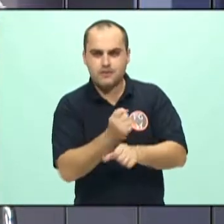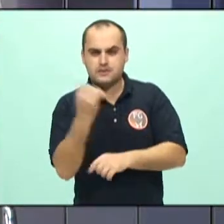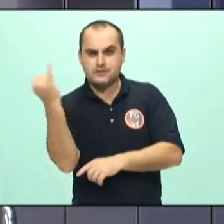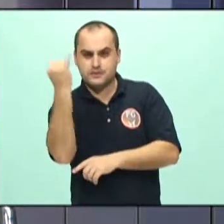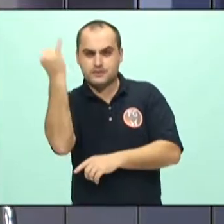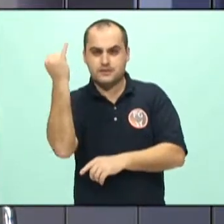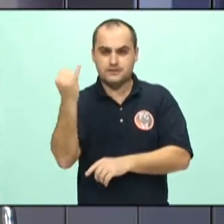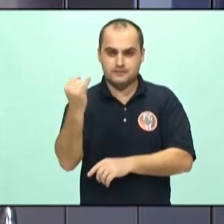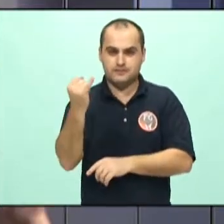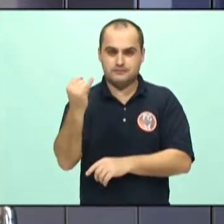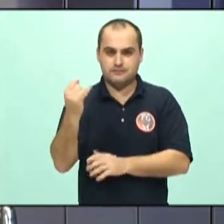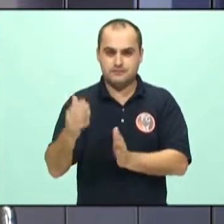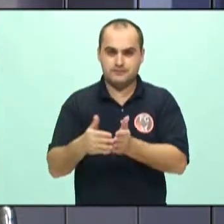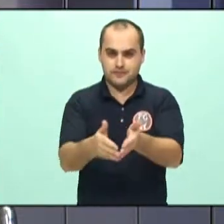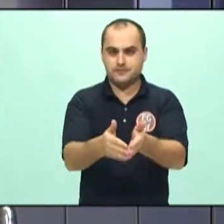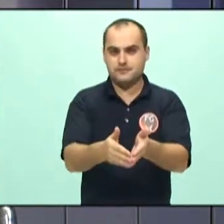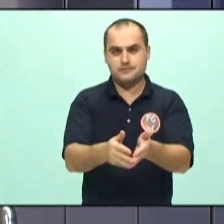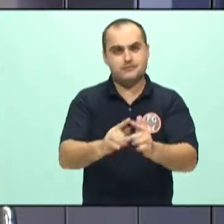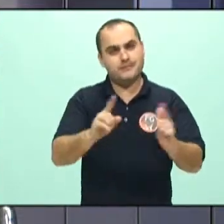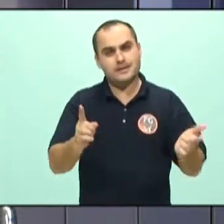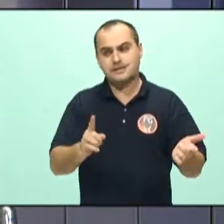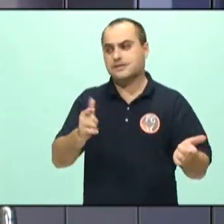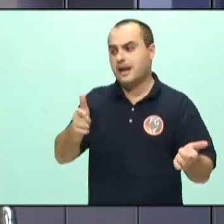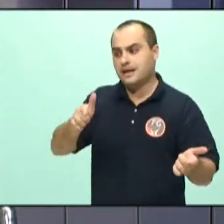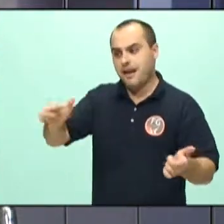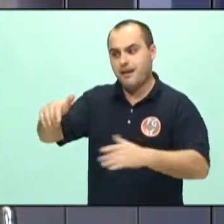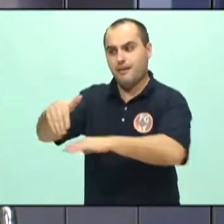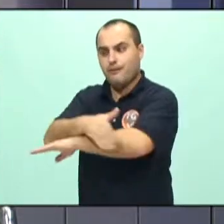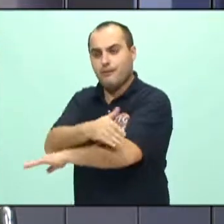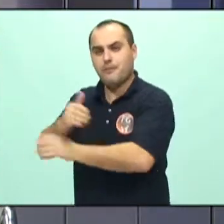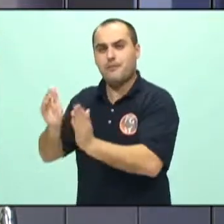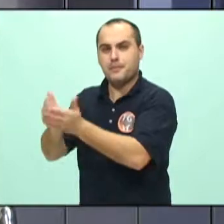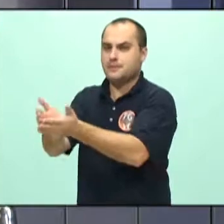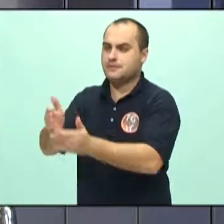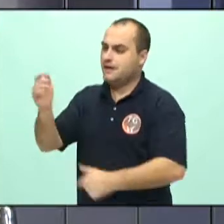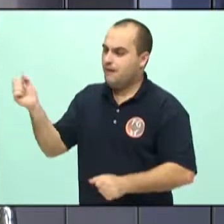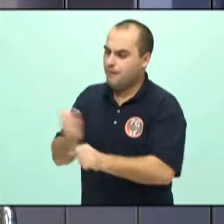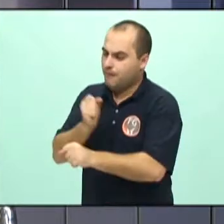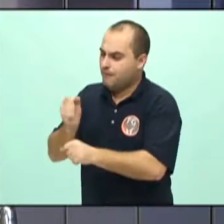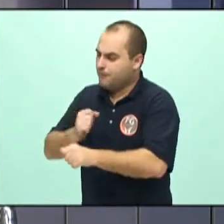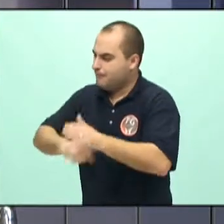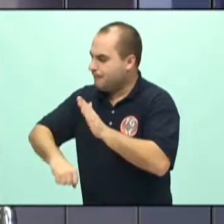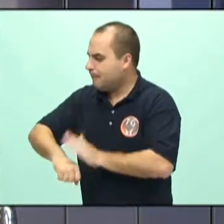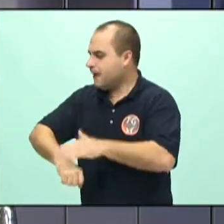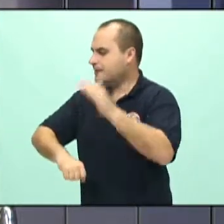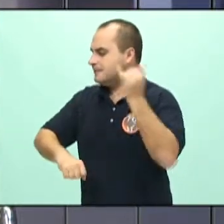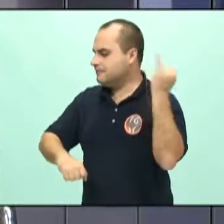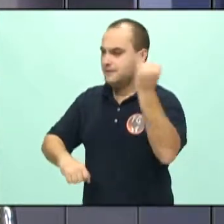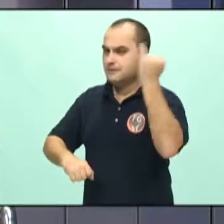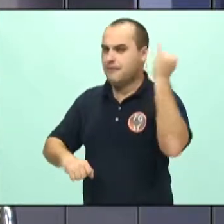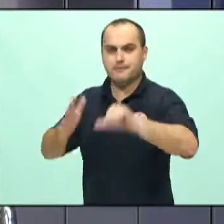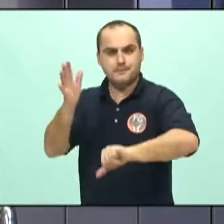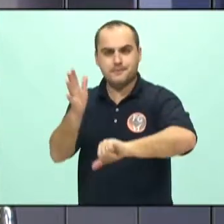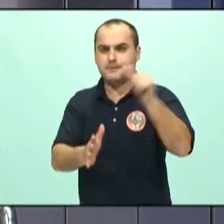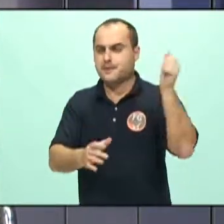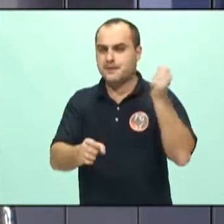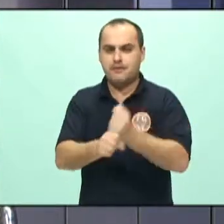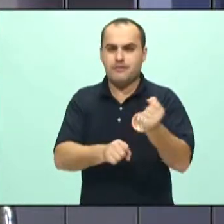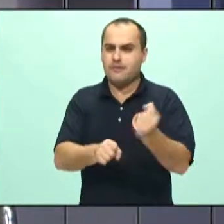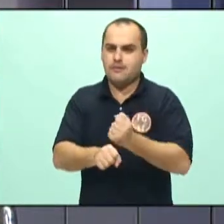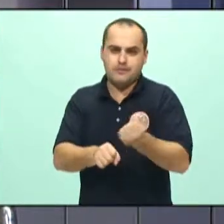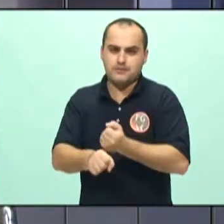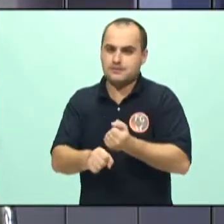que não vai se pagar ao longo do tempo como uma via portuária, que, ao meu ver, seria a obra mais importante, teria que ser a obra prioritária, a primeira obra de qualquer